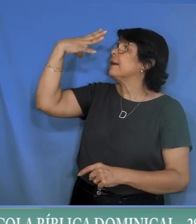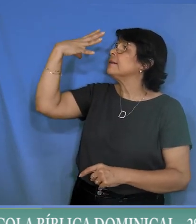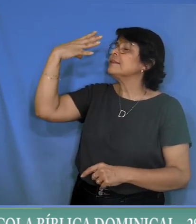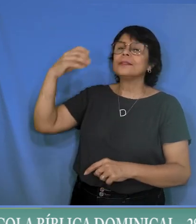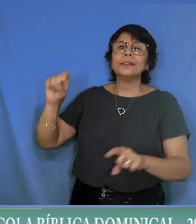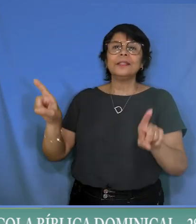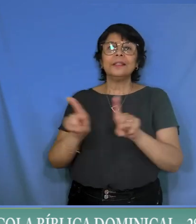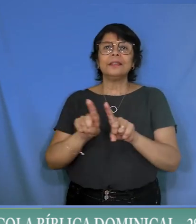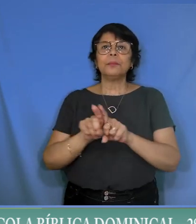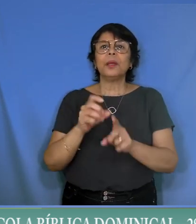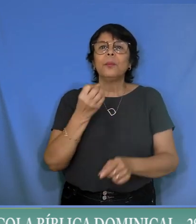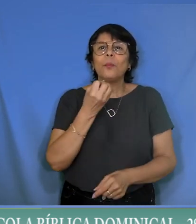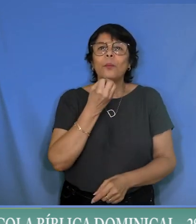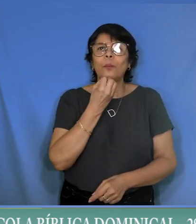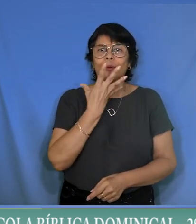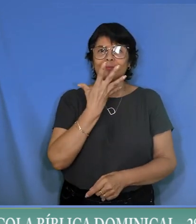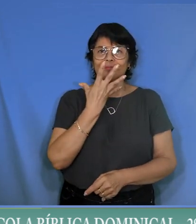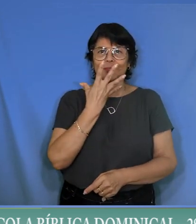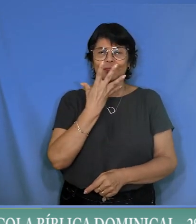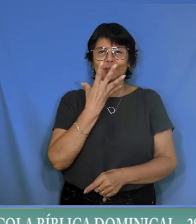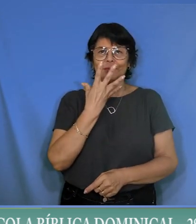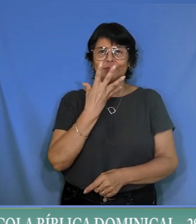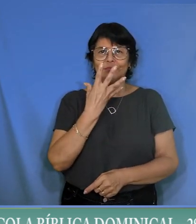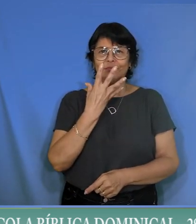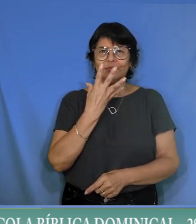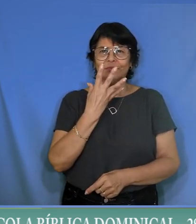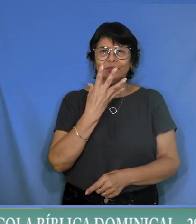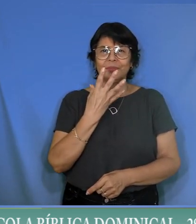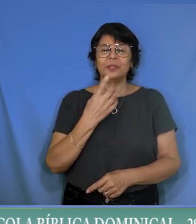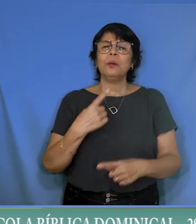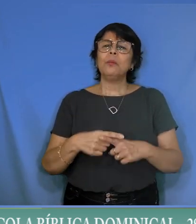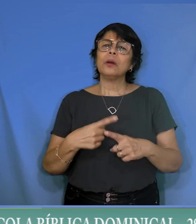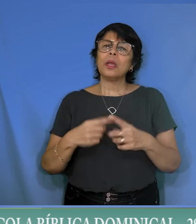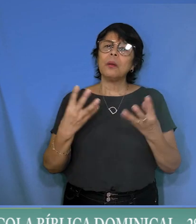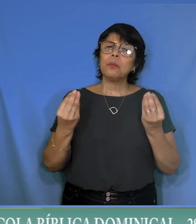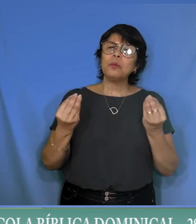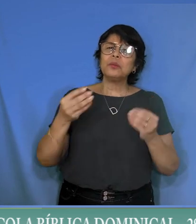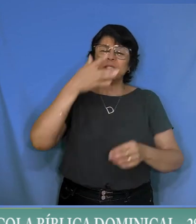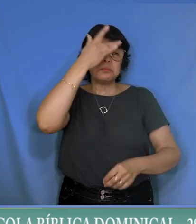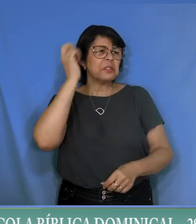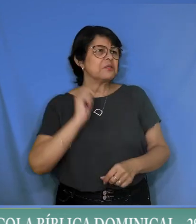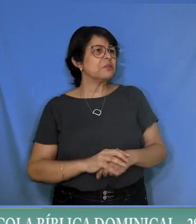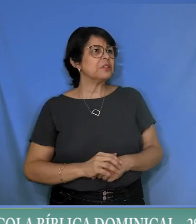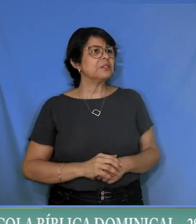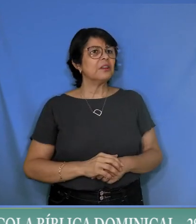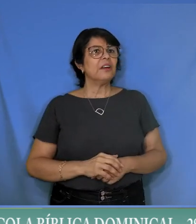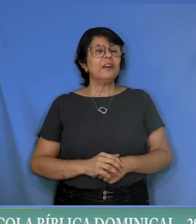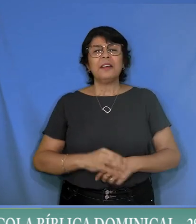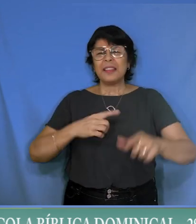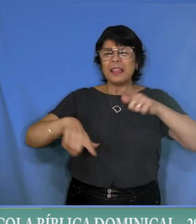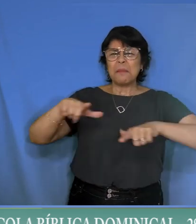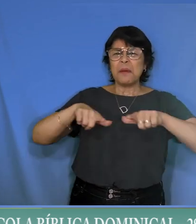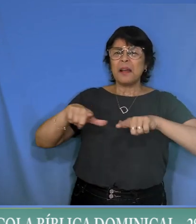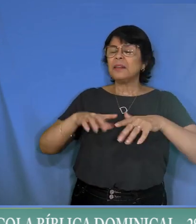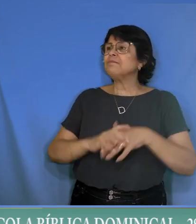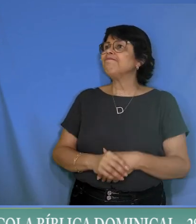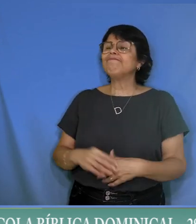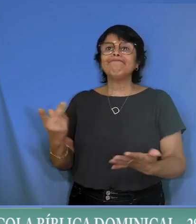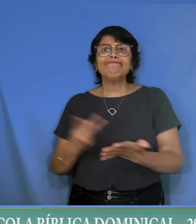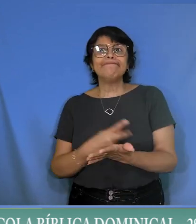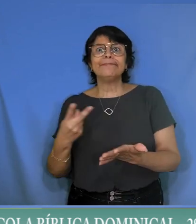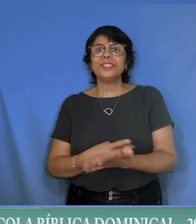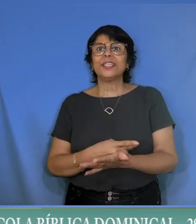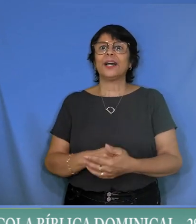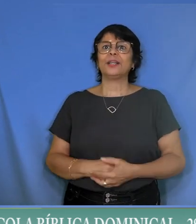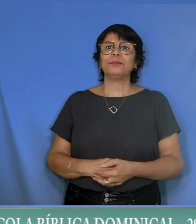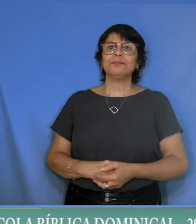gritaria, blasfêmias, fala mal de Deus, quando alguma coisa não dá errado, você xinga Deus, como os